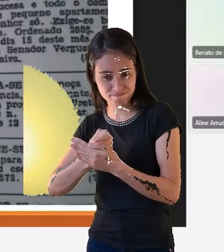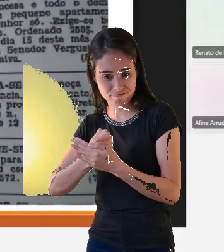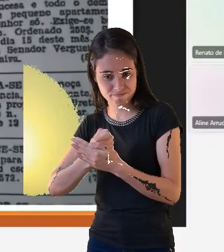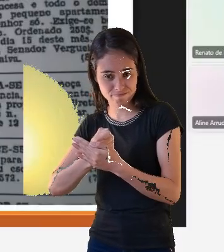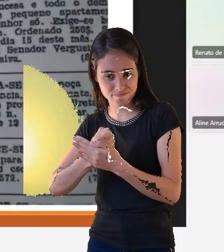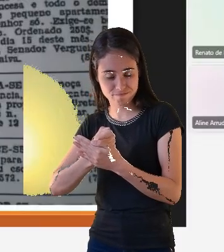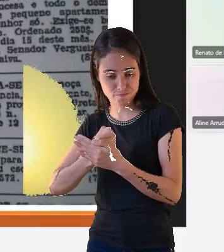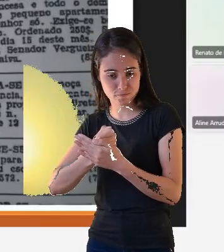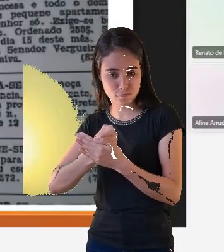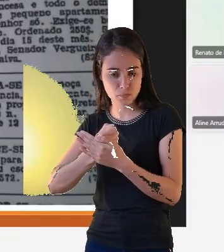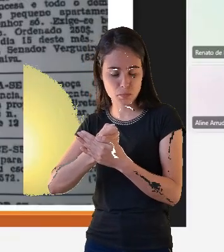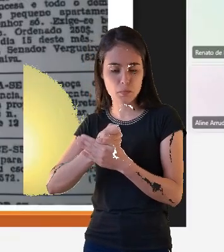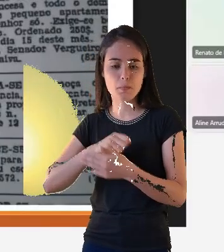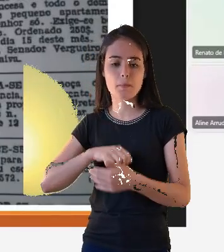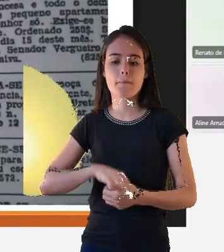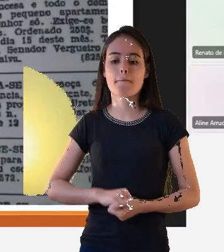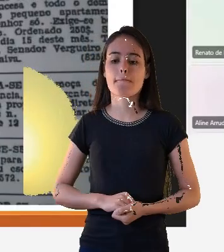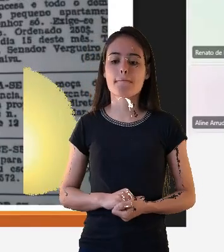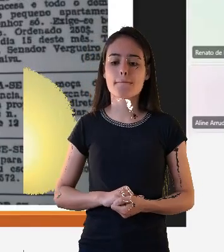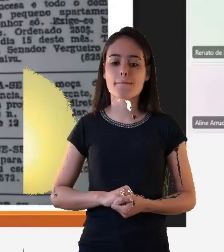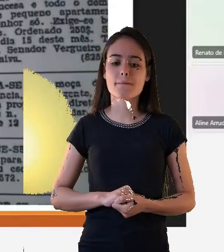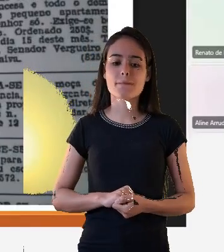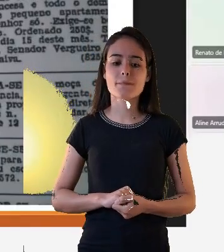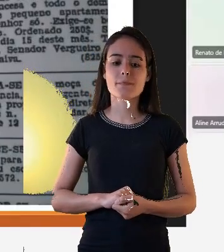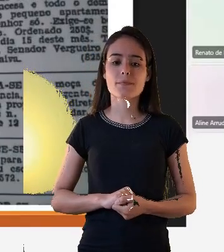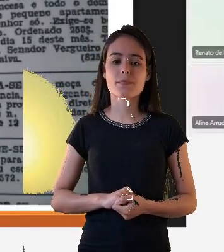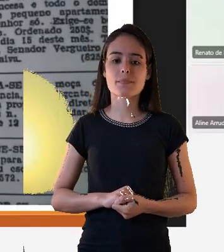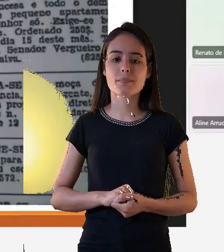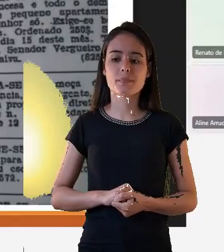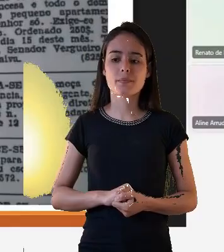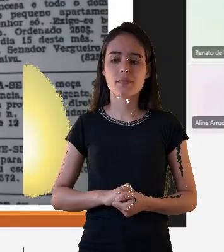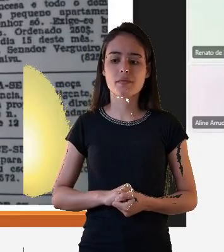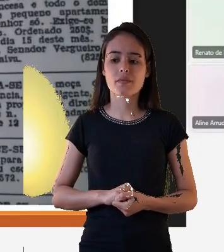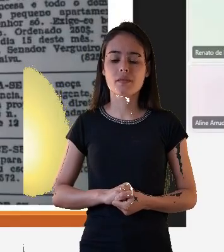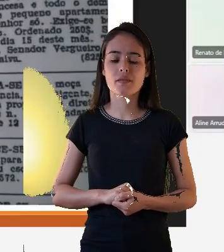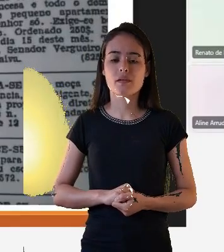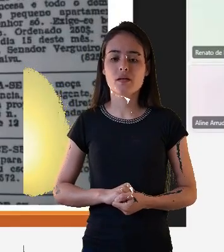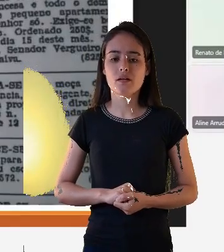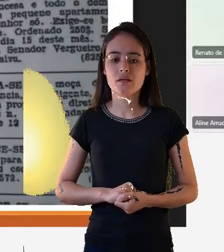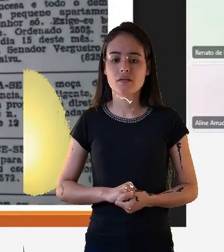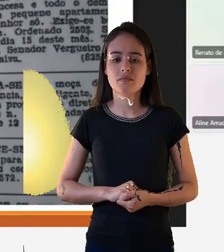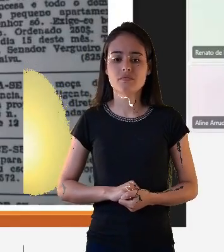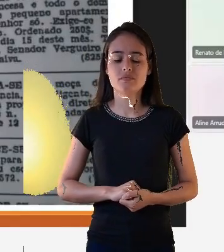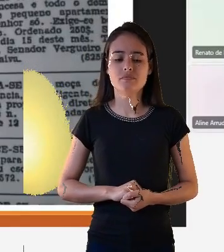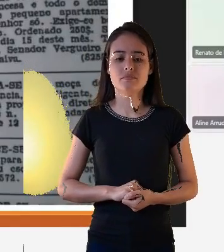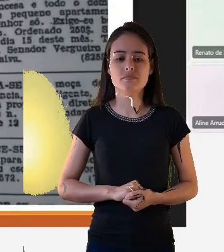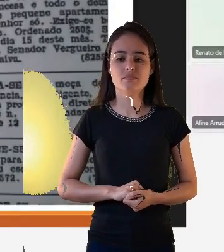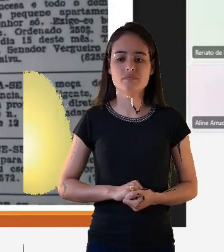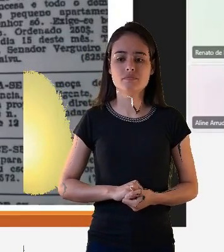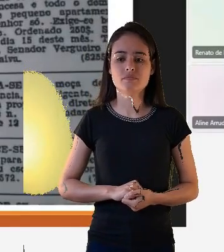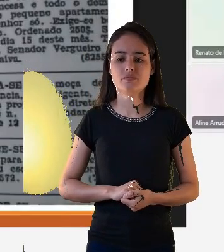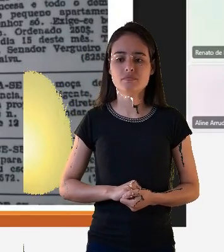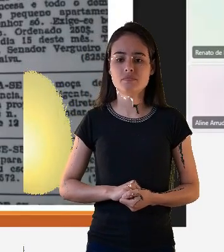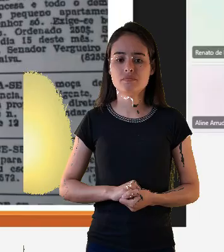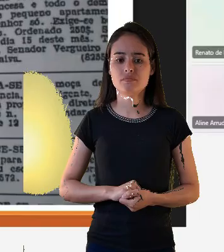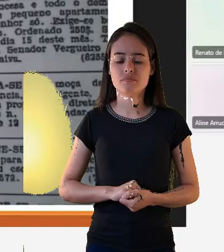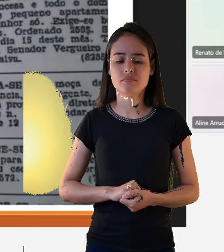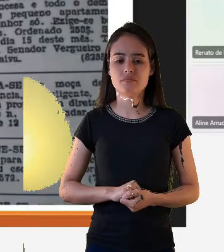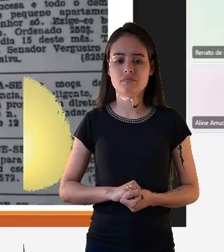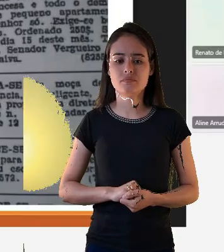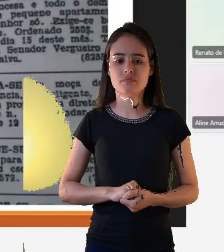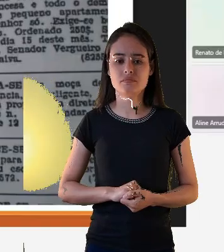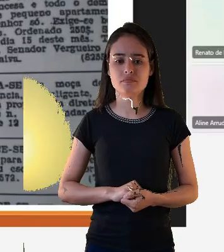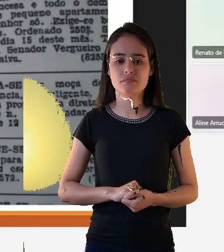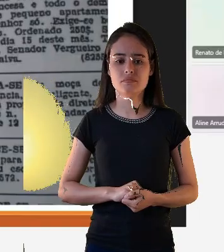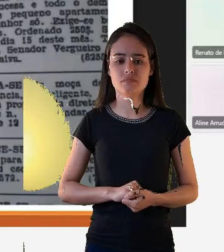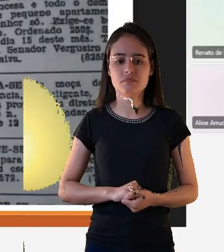assim, o racismo, ele não deixa, né, que a população